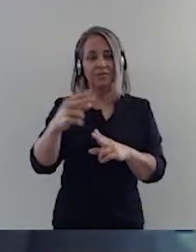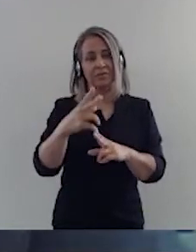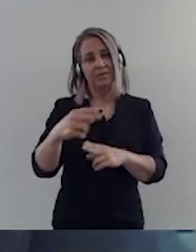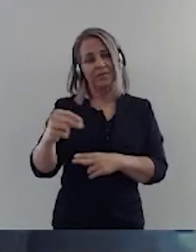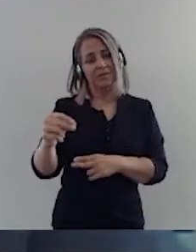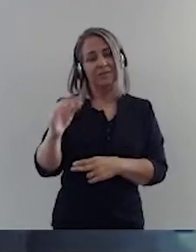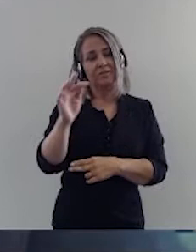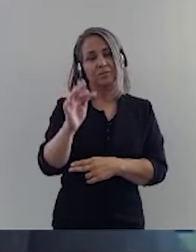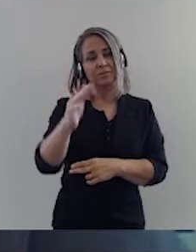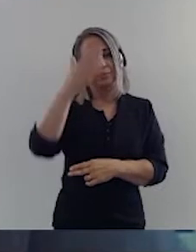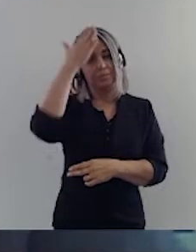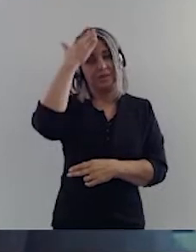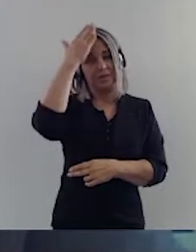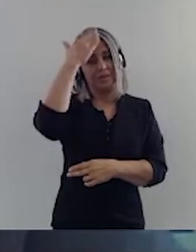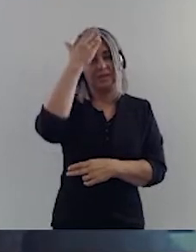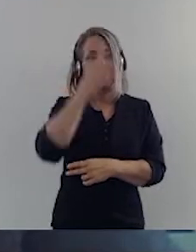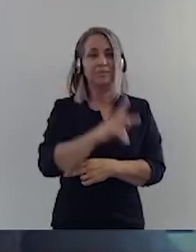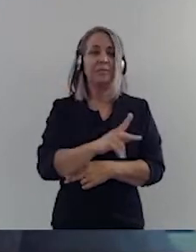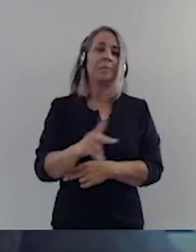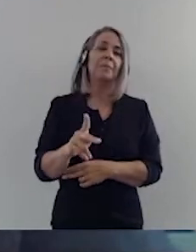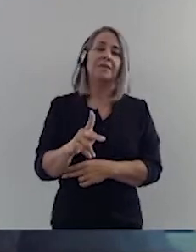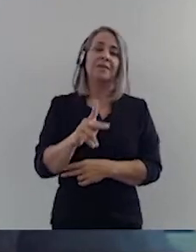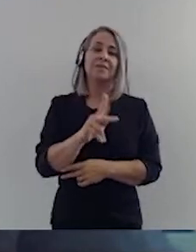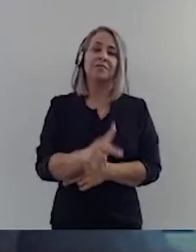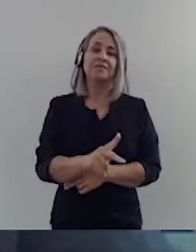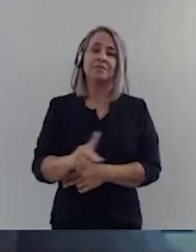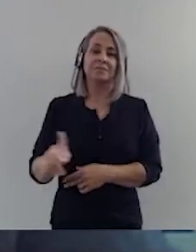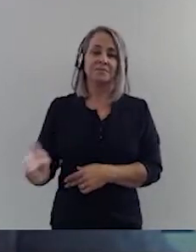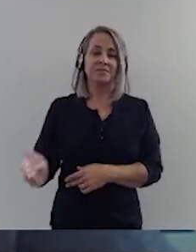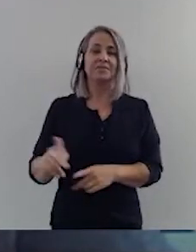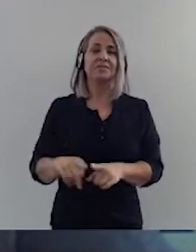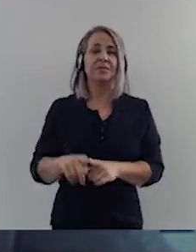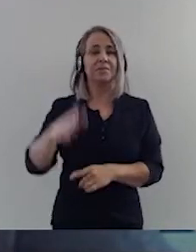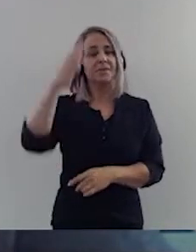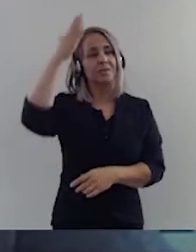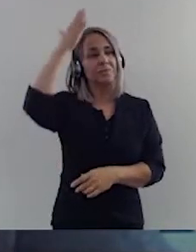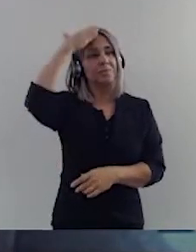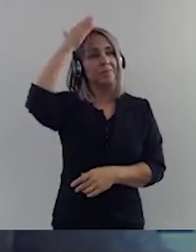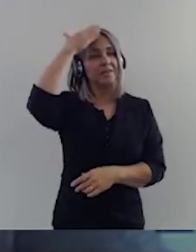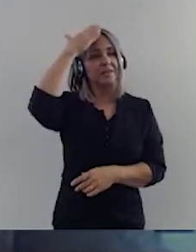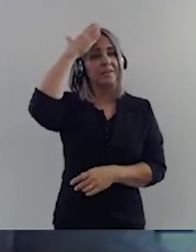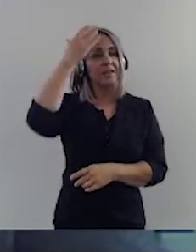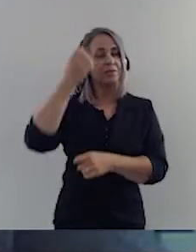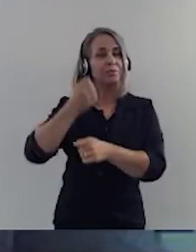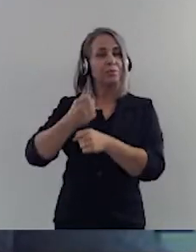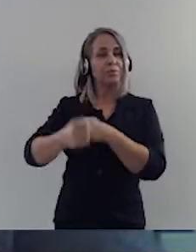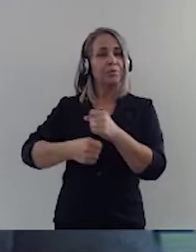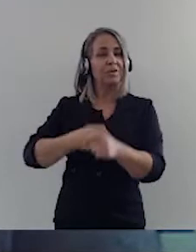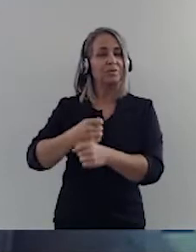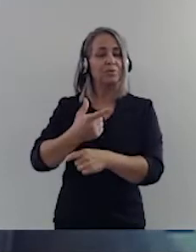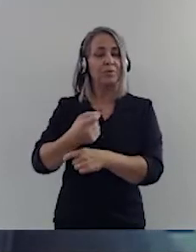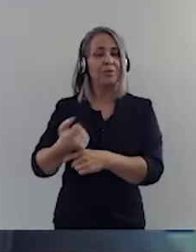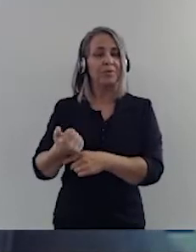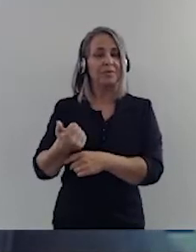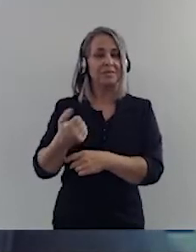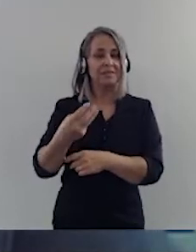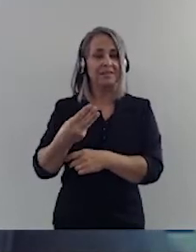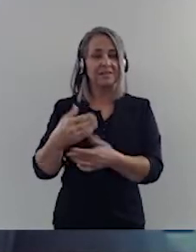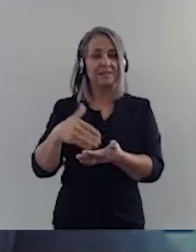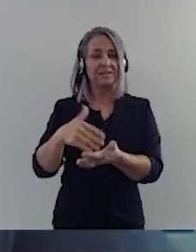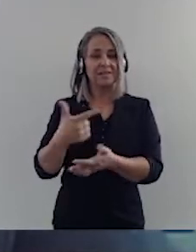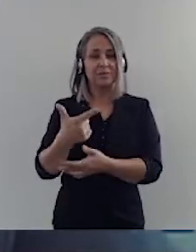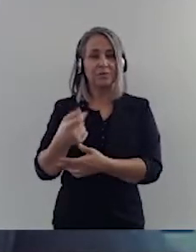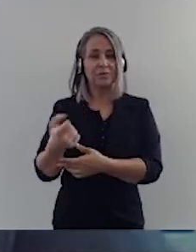foi vice-presidente da seccional do Paraná no período de 2013 a 2015 e